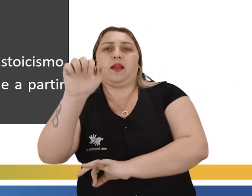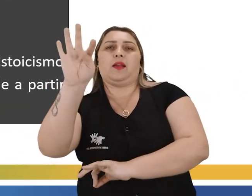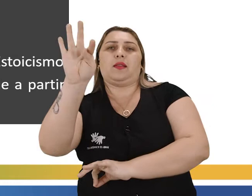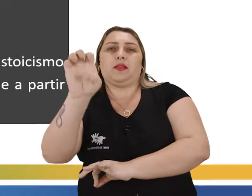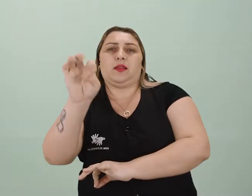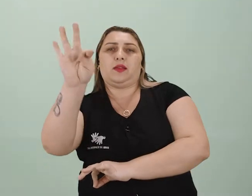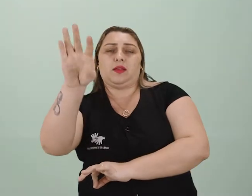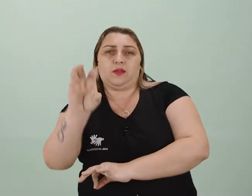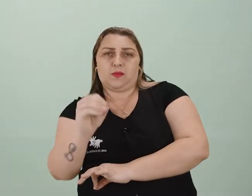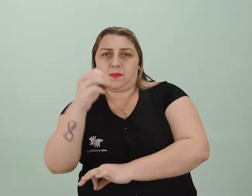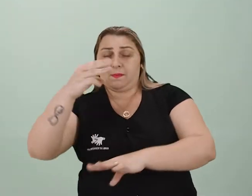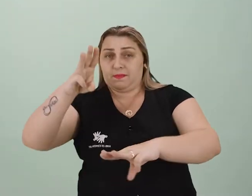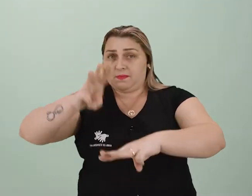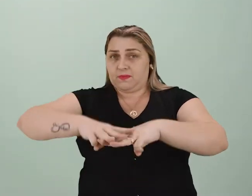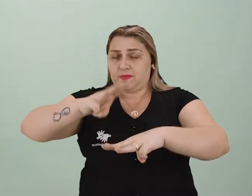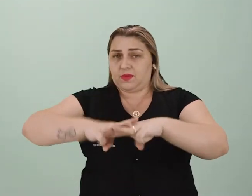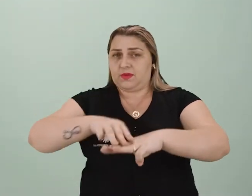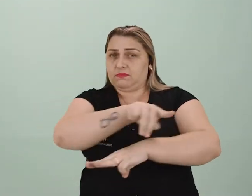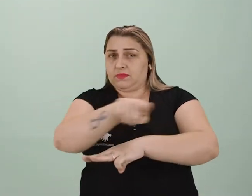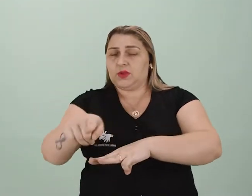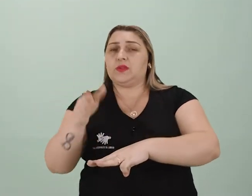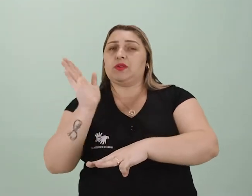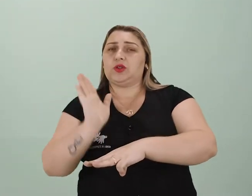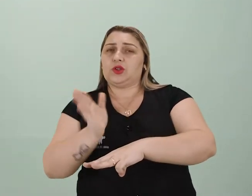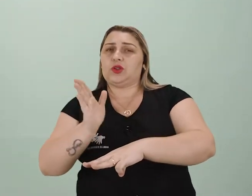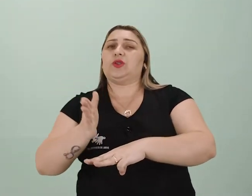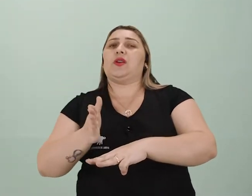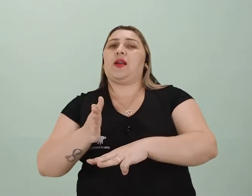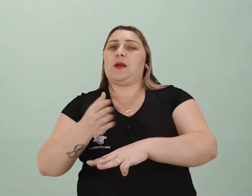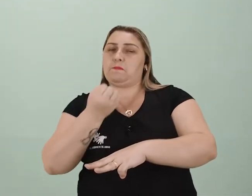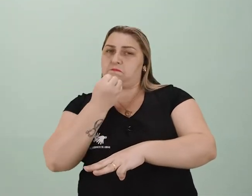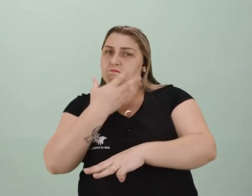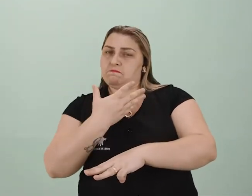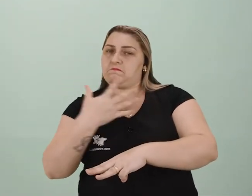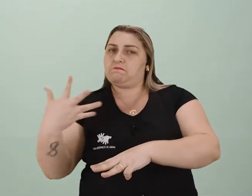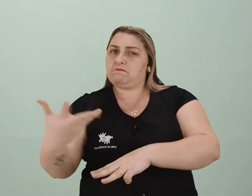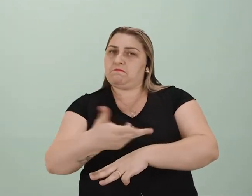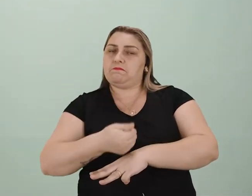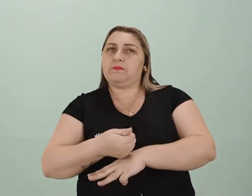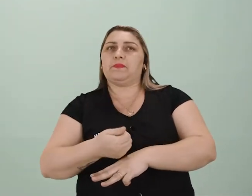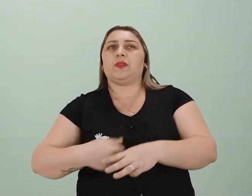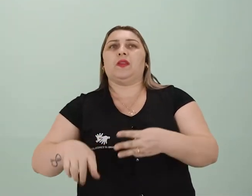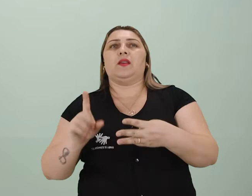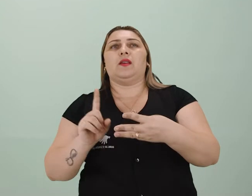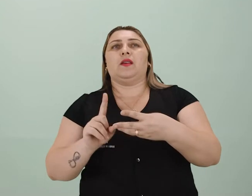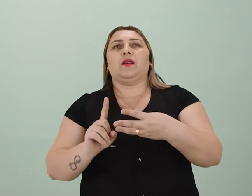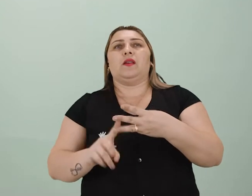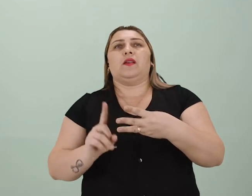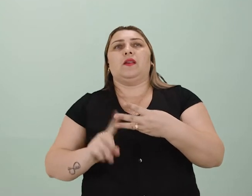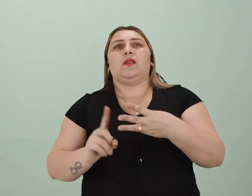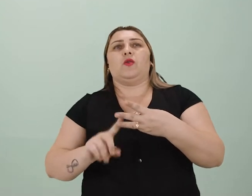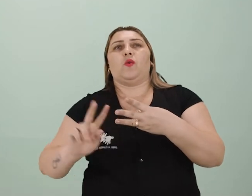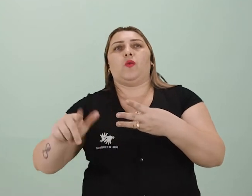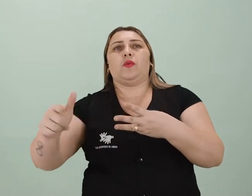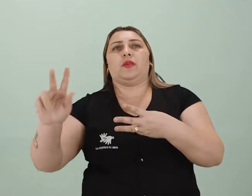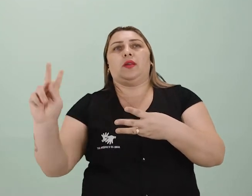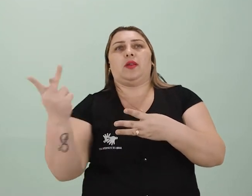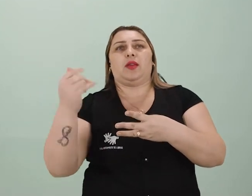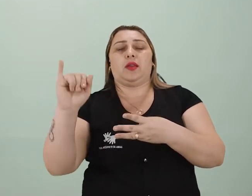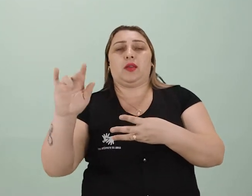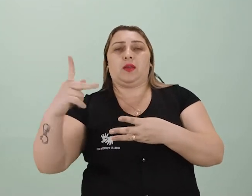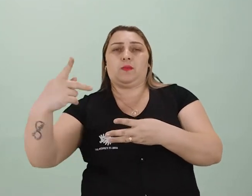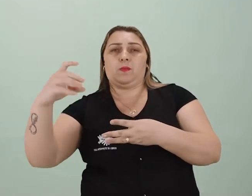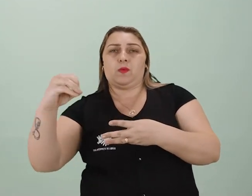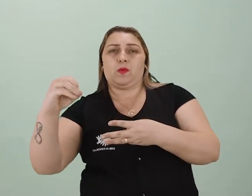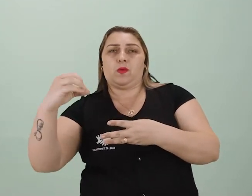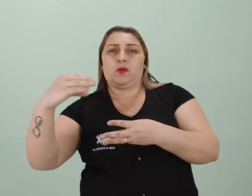matemática, vocês já estão, né, tenho certeza que estão, assim, craques nisso daí. Outro filósofo, né, Hipócrates, que